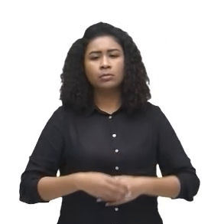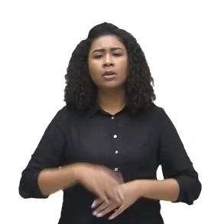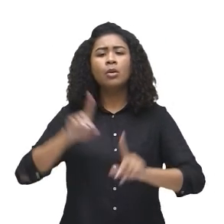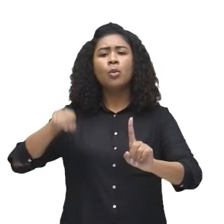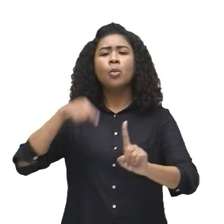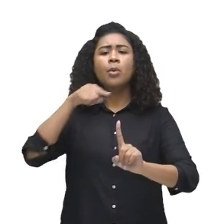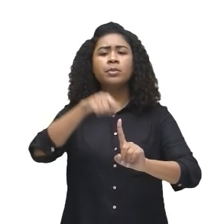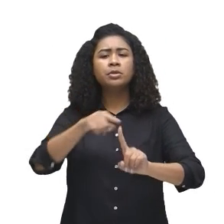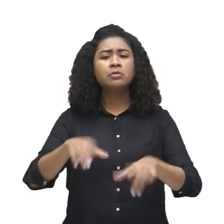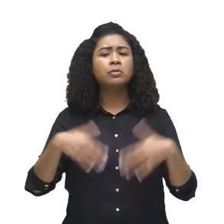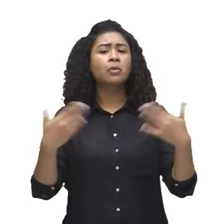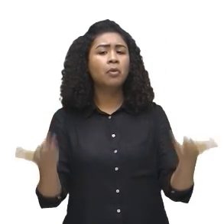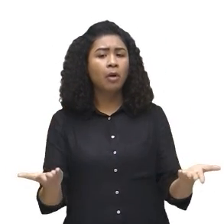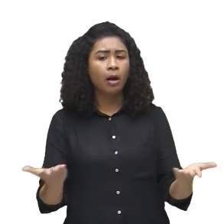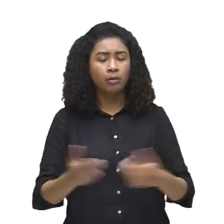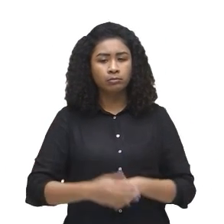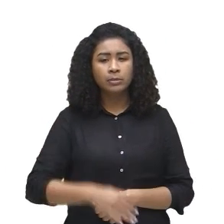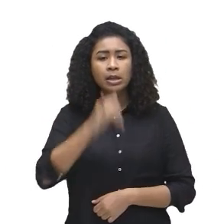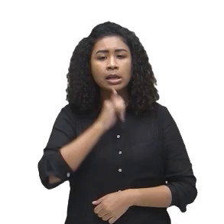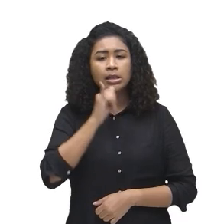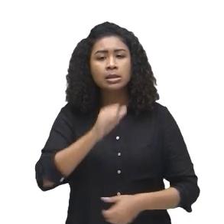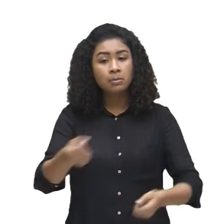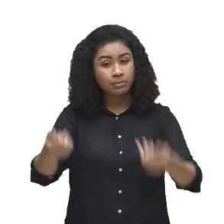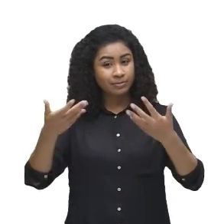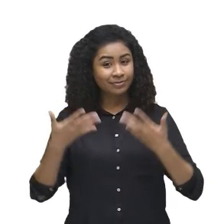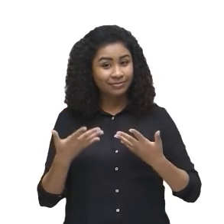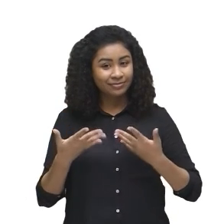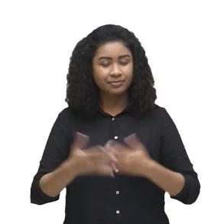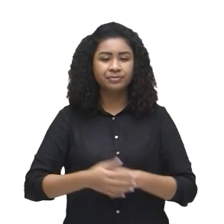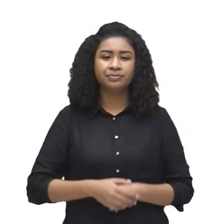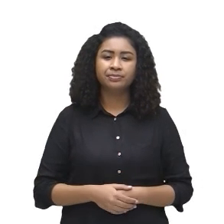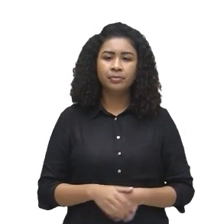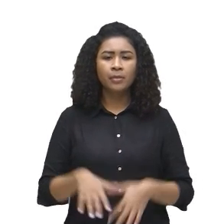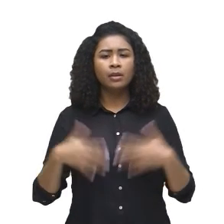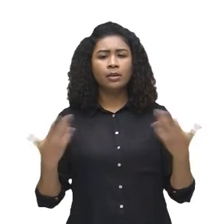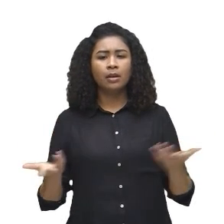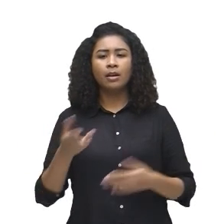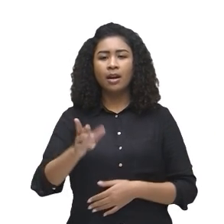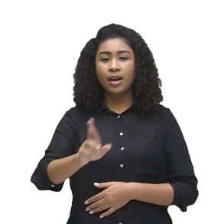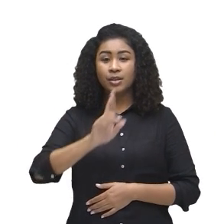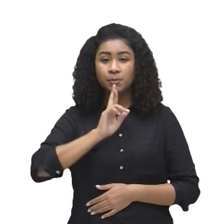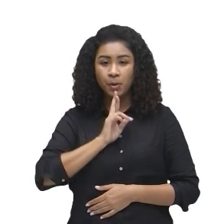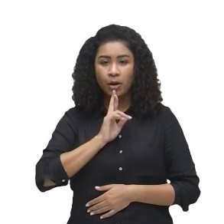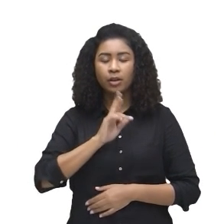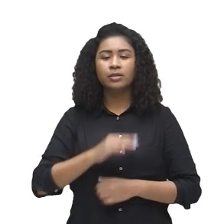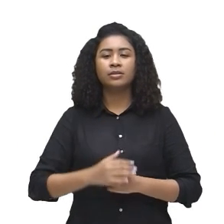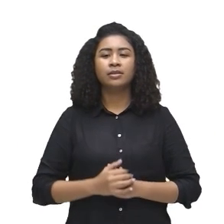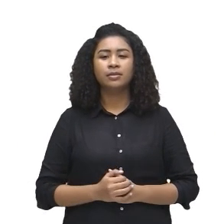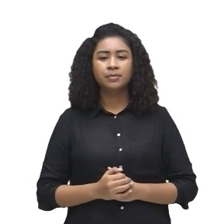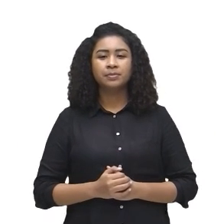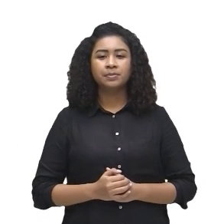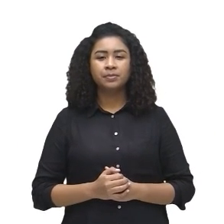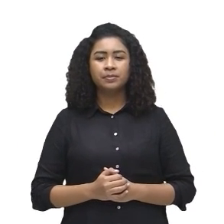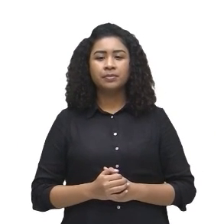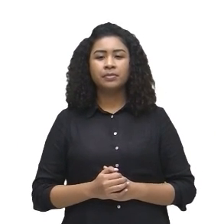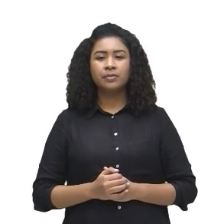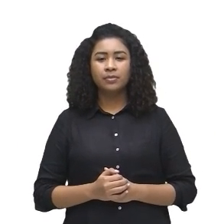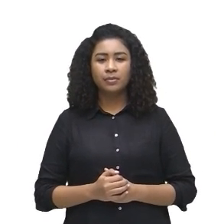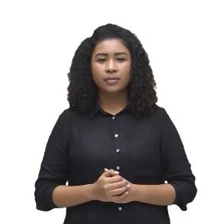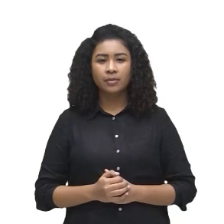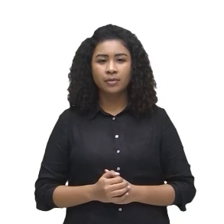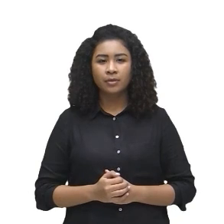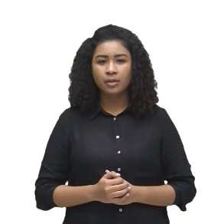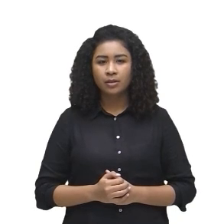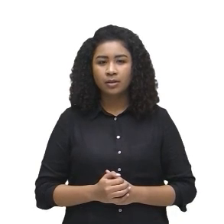finalidade? Dê um exemplo. Então, a resposta que nós temos para essa questão, embora seja uma questão